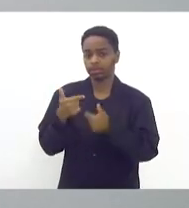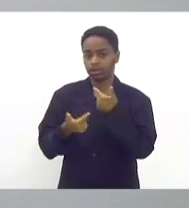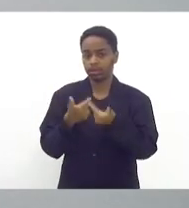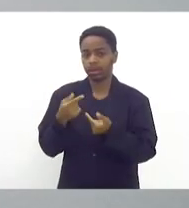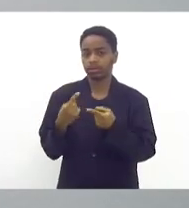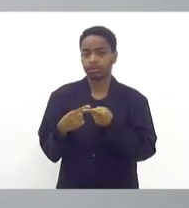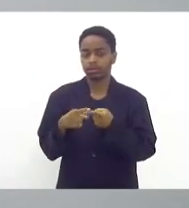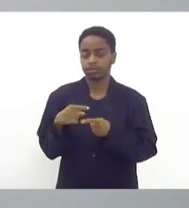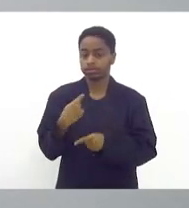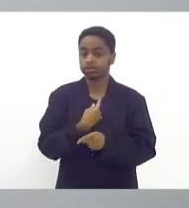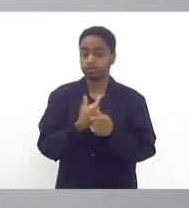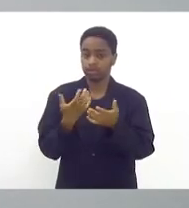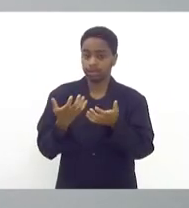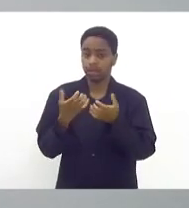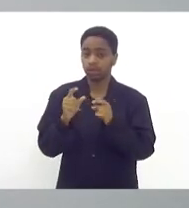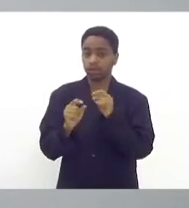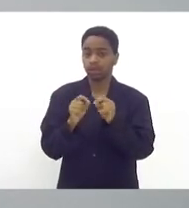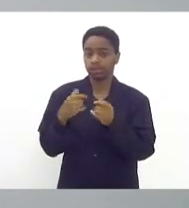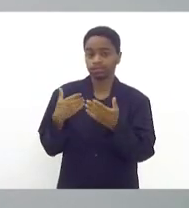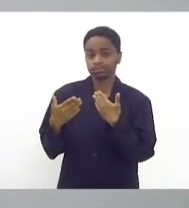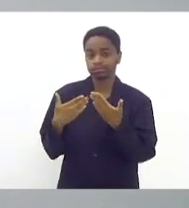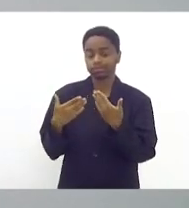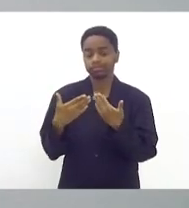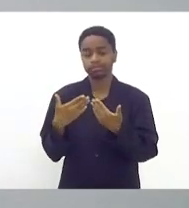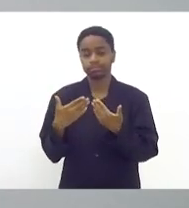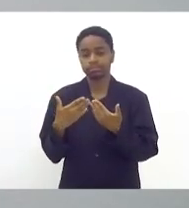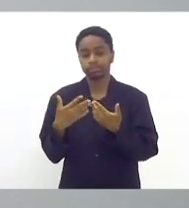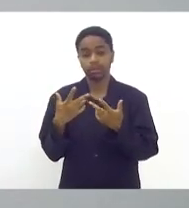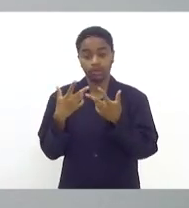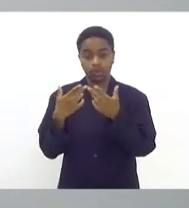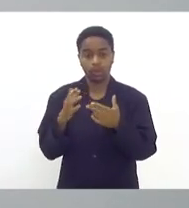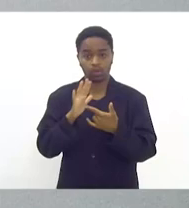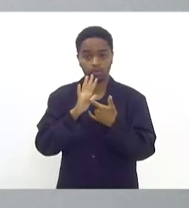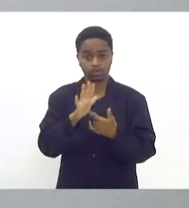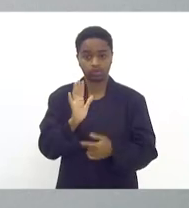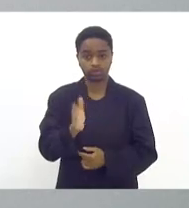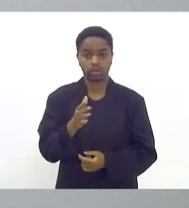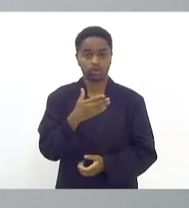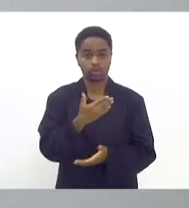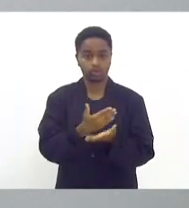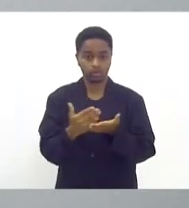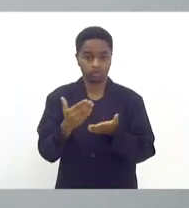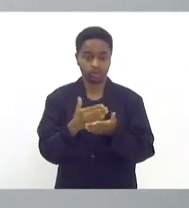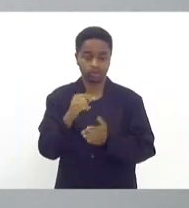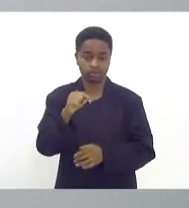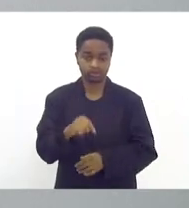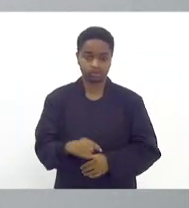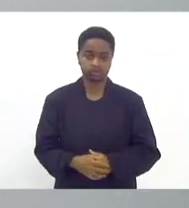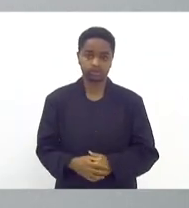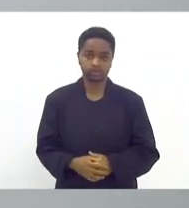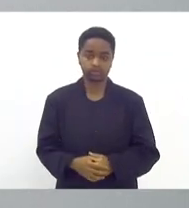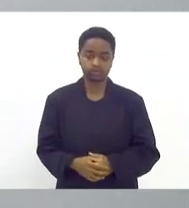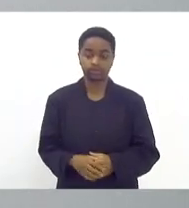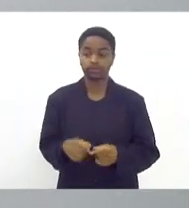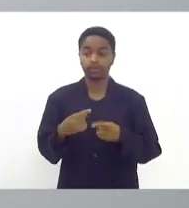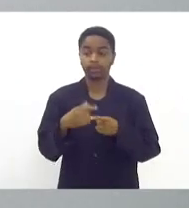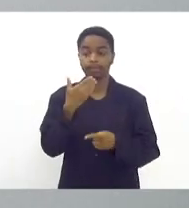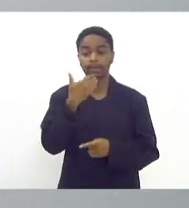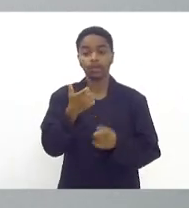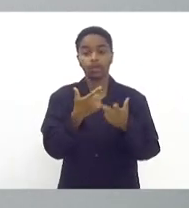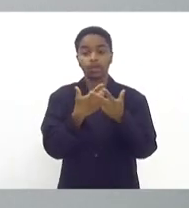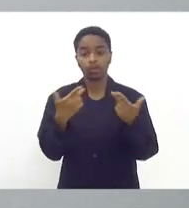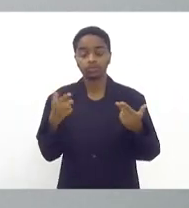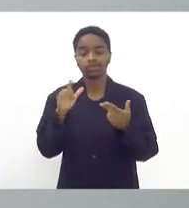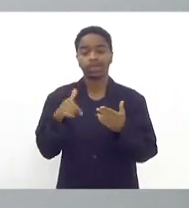isso diog como foi executado aqui Desde do início da sessão melhor coisa é o diálogo e a